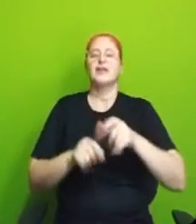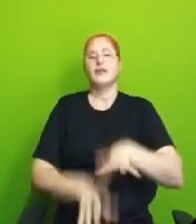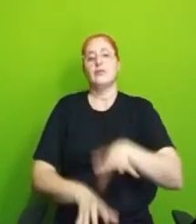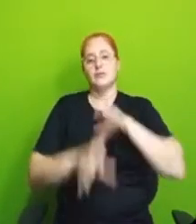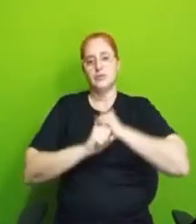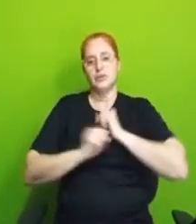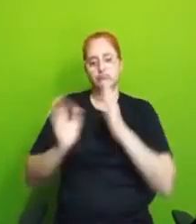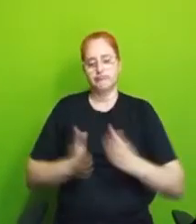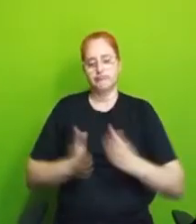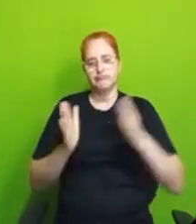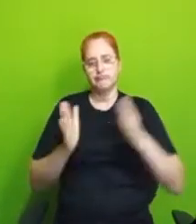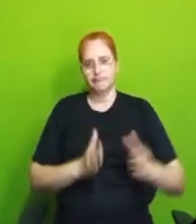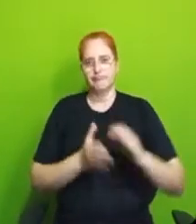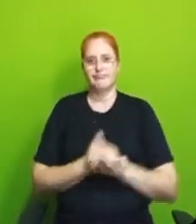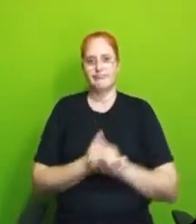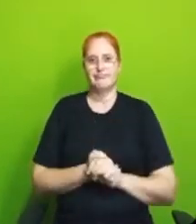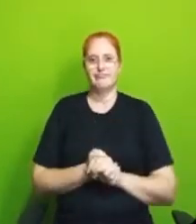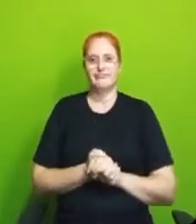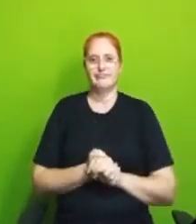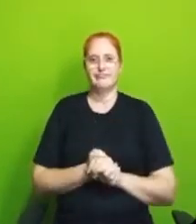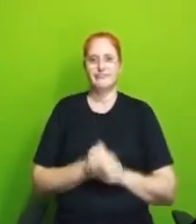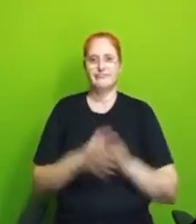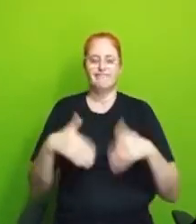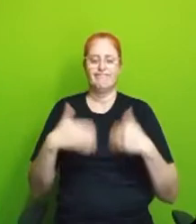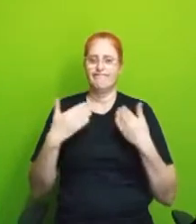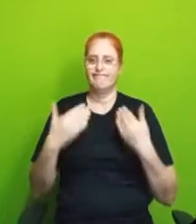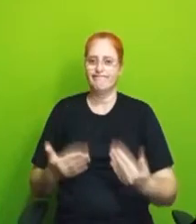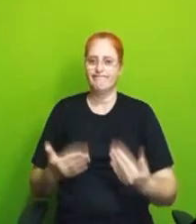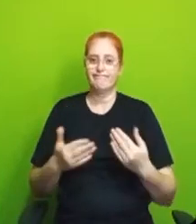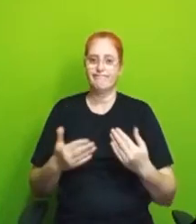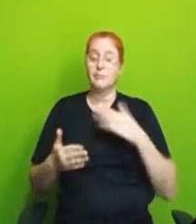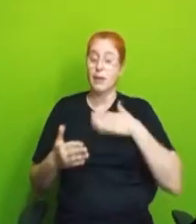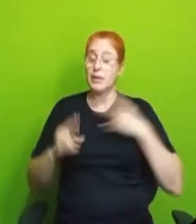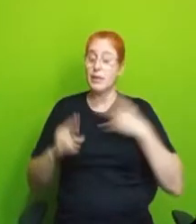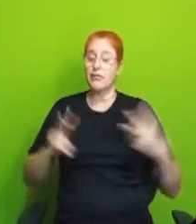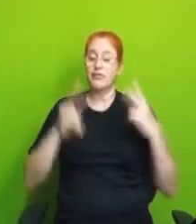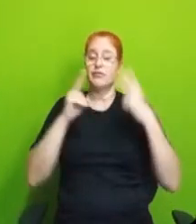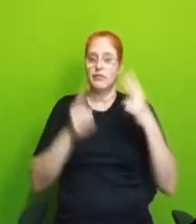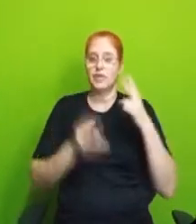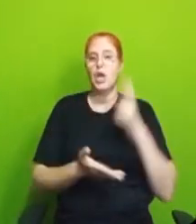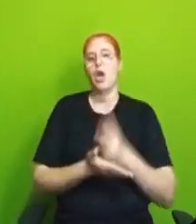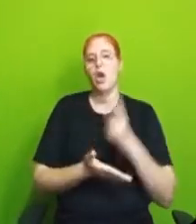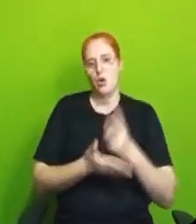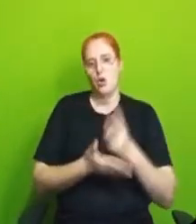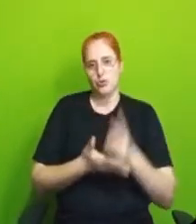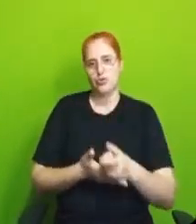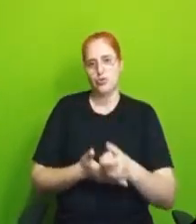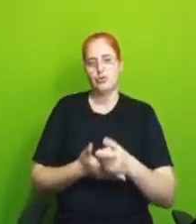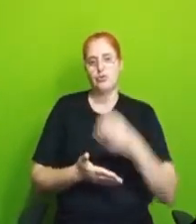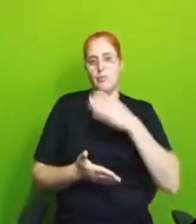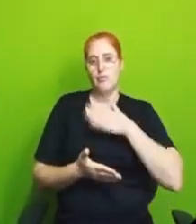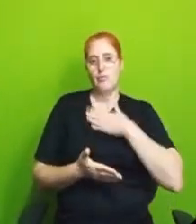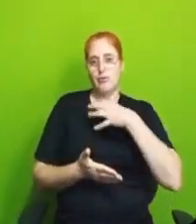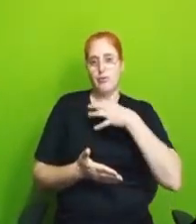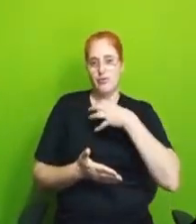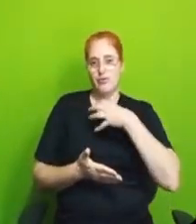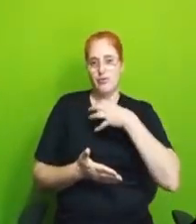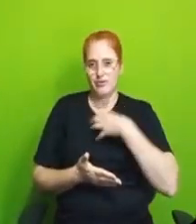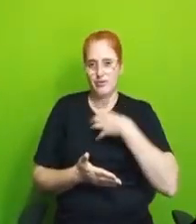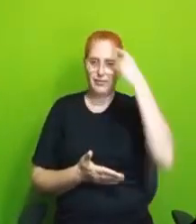essa articulação. Então, foi extremamente valioso para mim e segue sendo, e a forma como eu penso o mundo pelo feminismo é